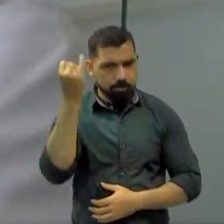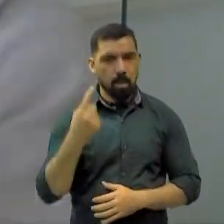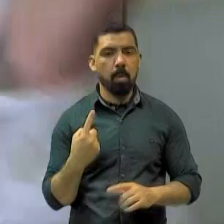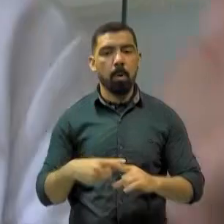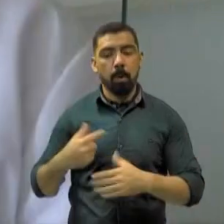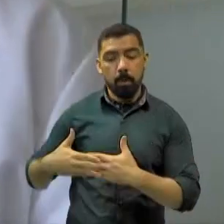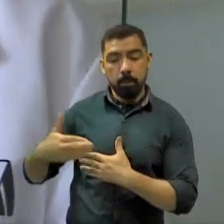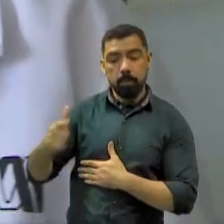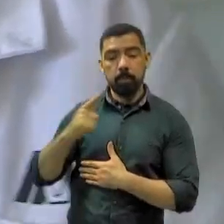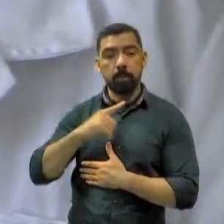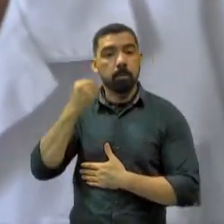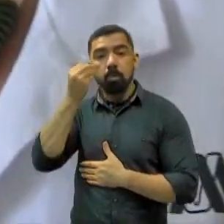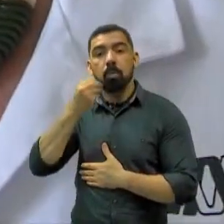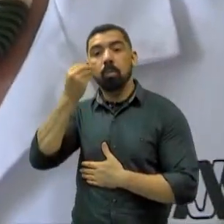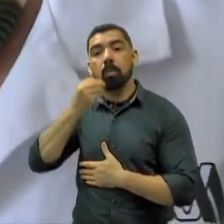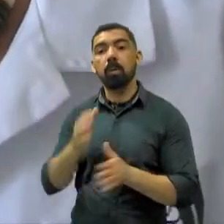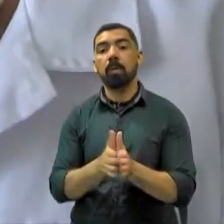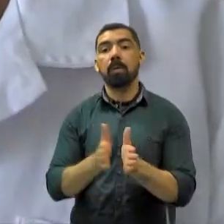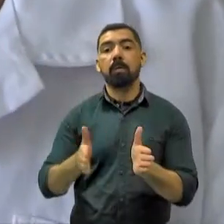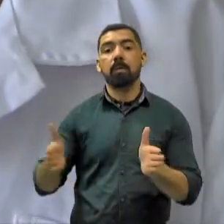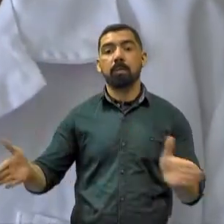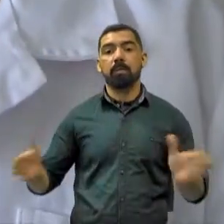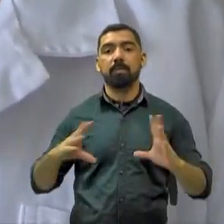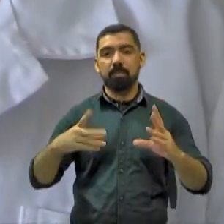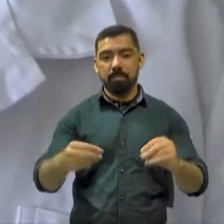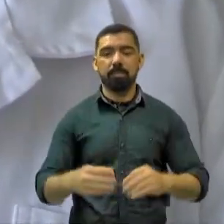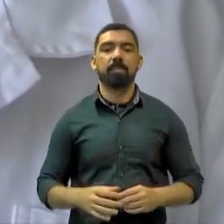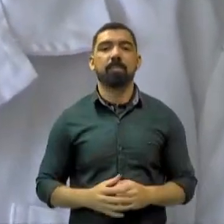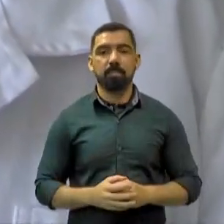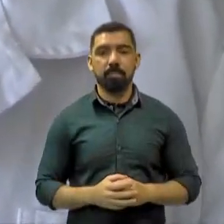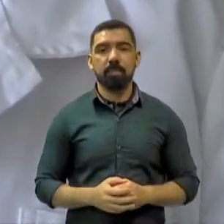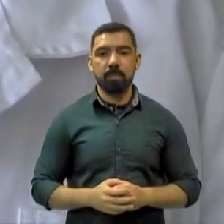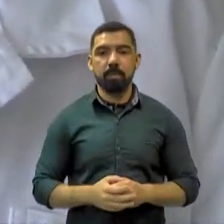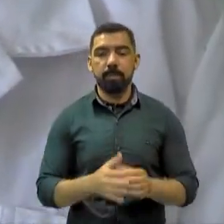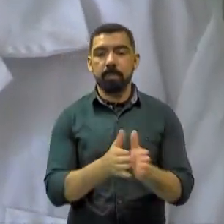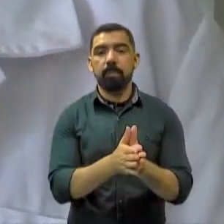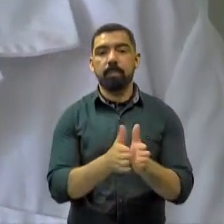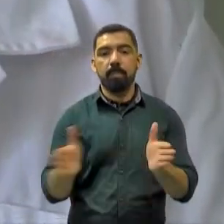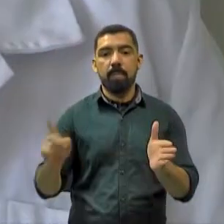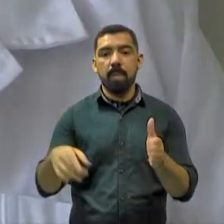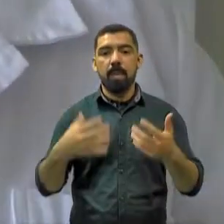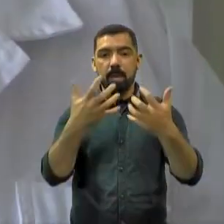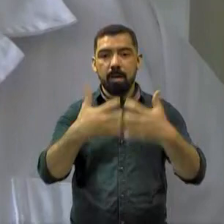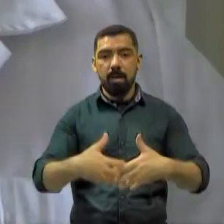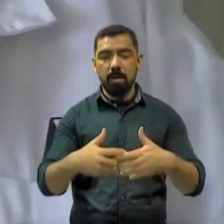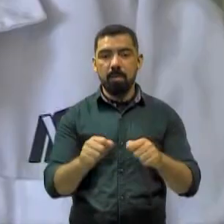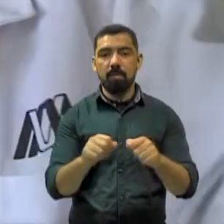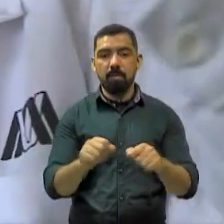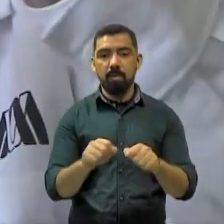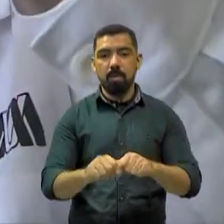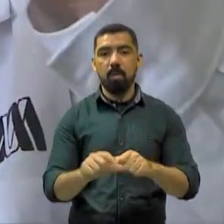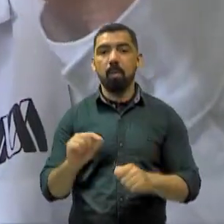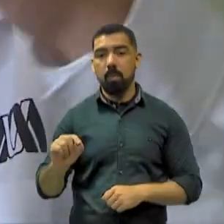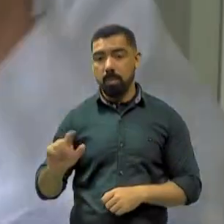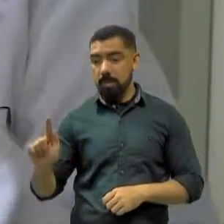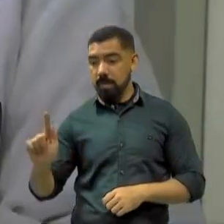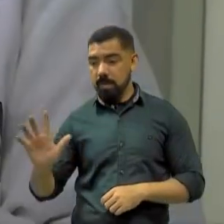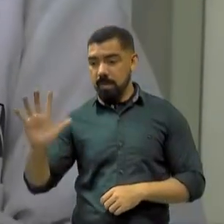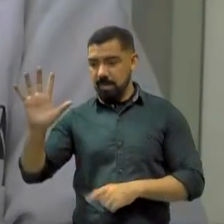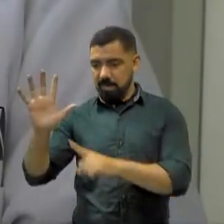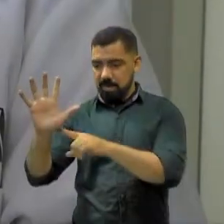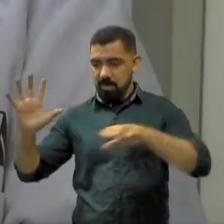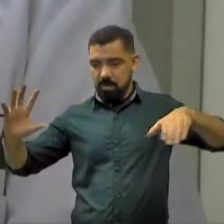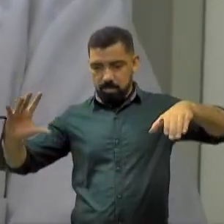as simulações do processo propriamente dito. O processo é tipo uma máquina de fazer linguiça. Você entra com gás de queima, que